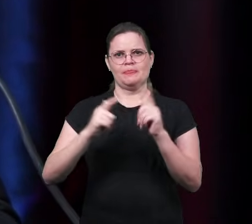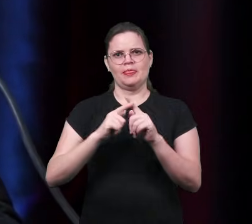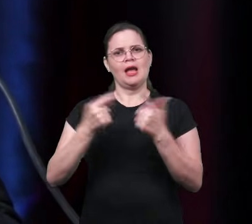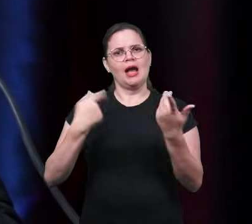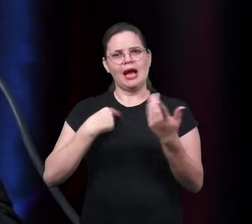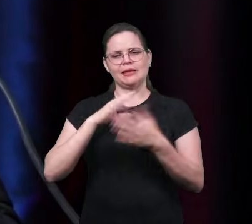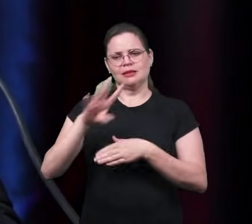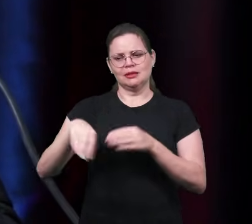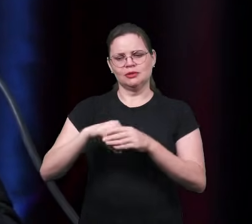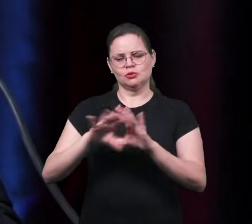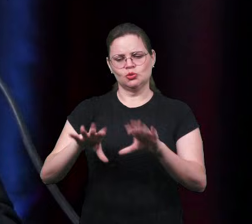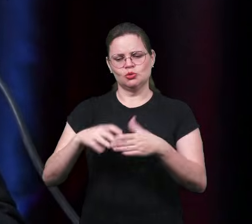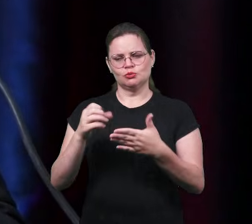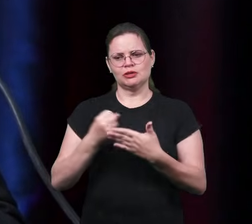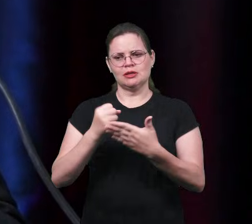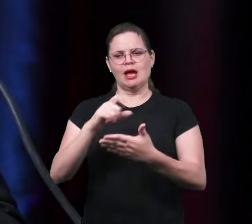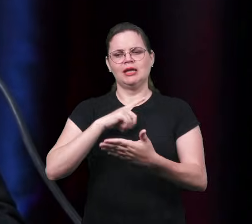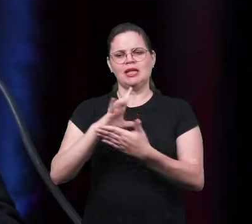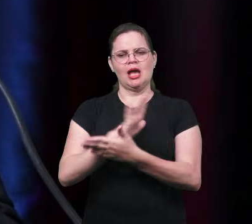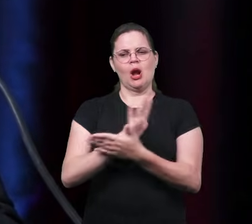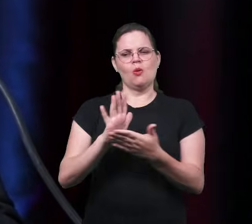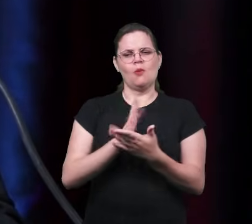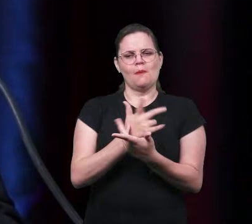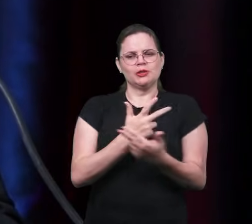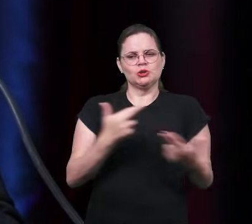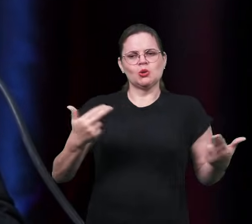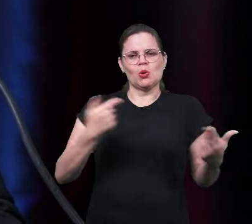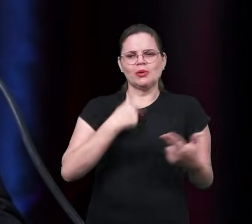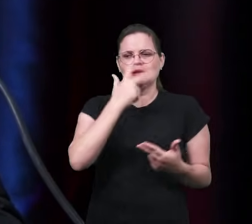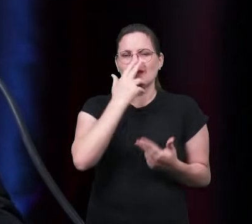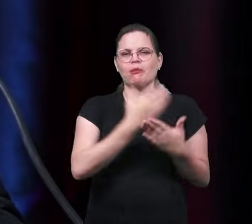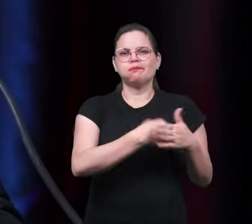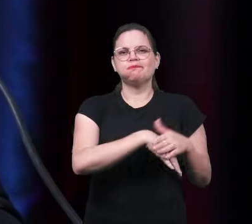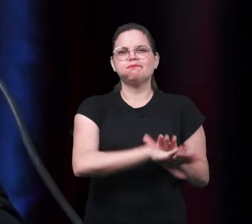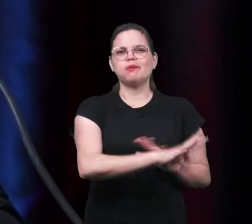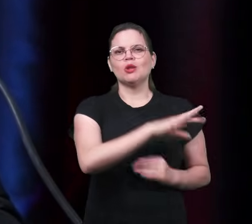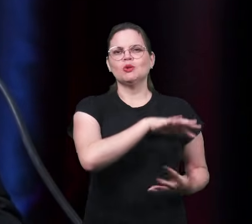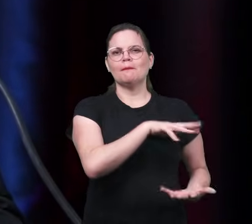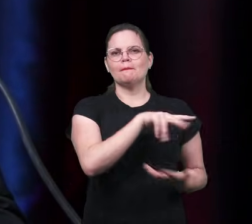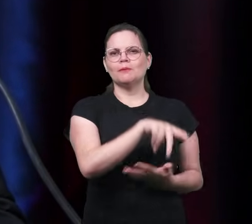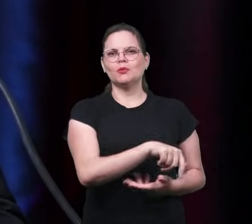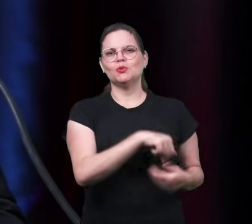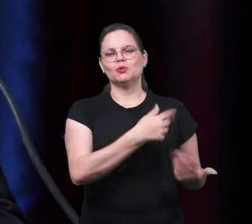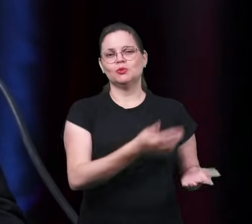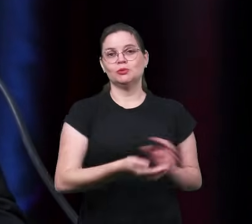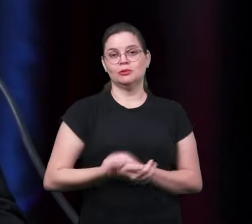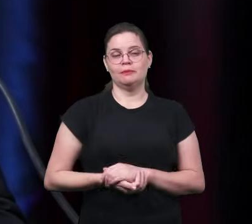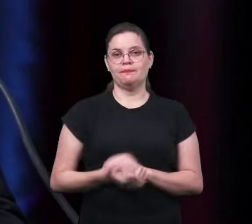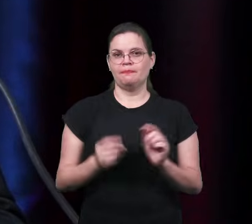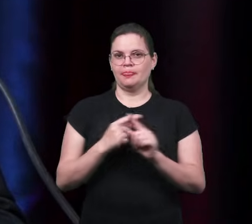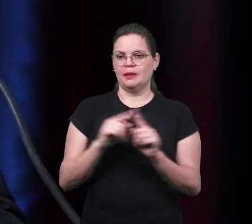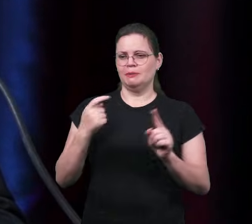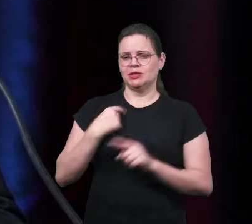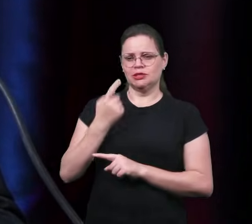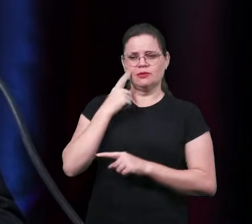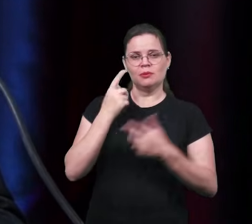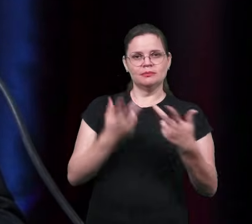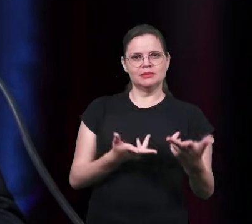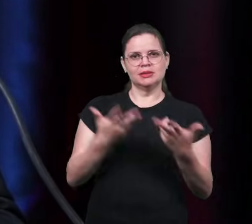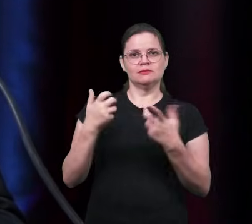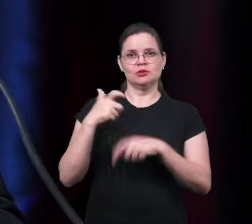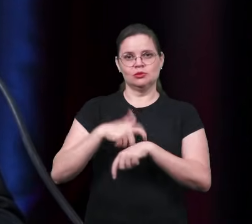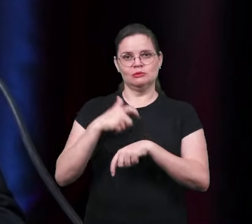muitas amarras ainda, podemos assim dizer, do Egito, né, com muitos costumes, mas nós vemos, à medida que Deus